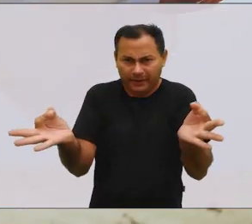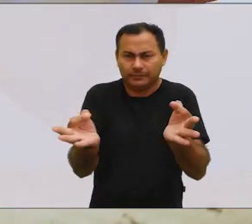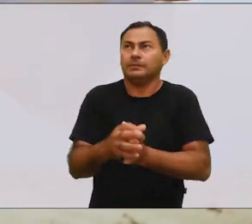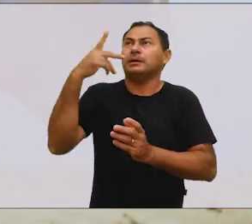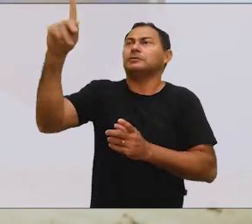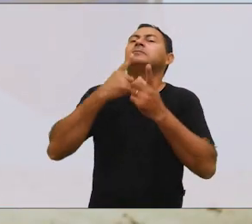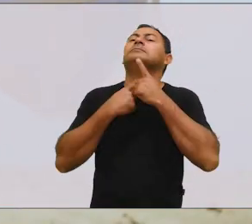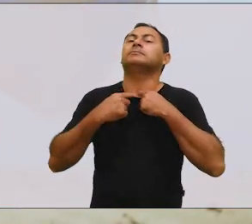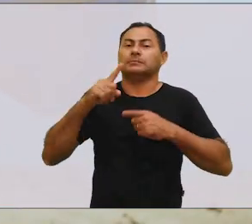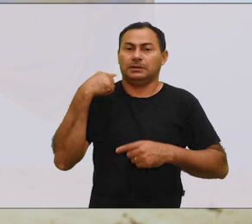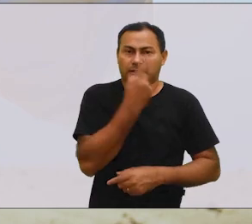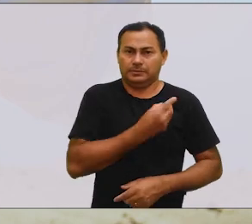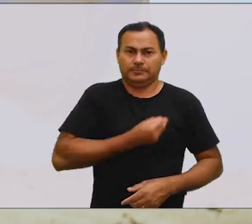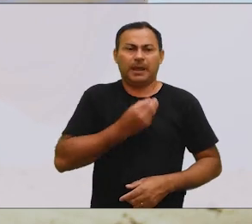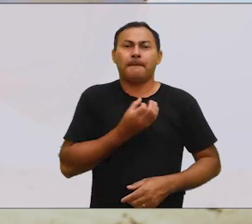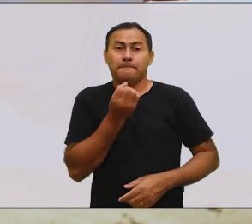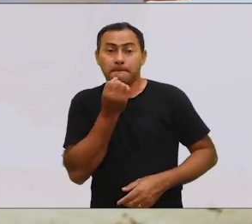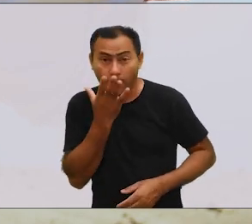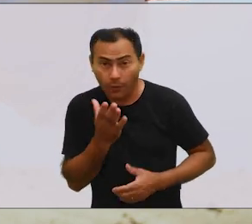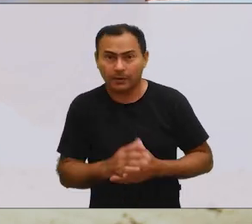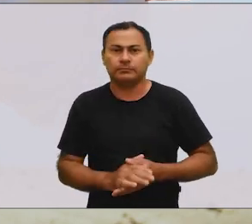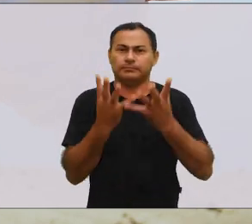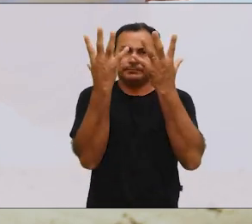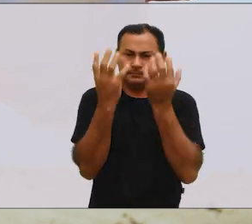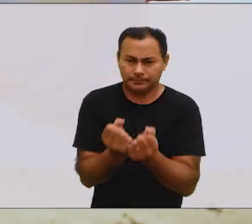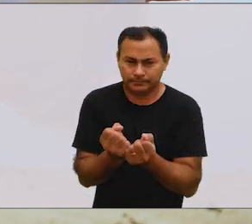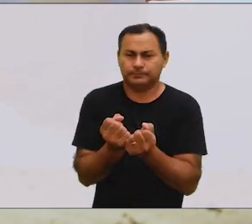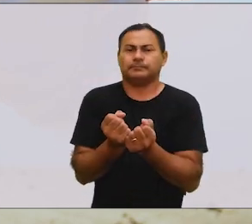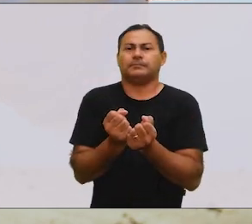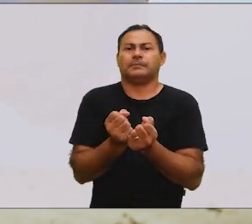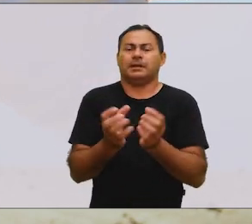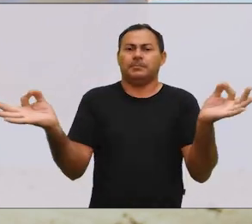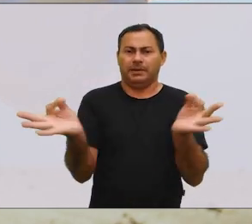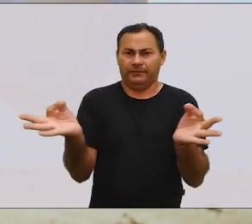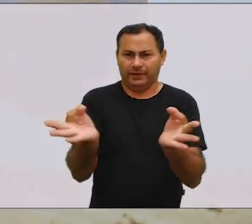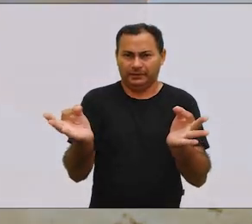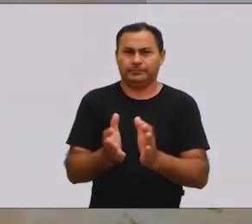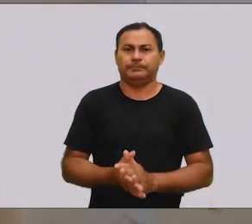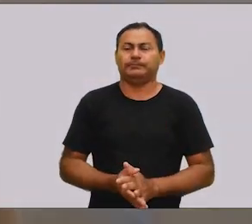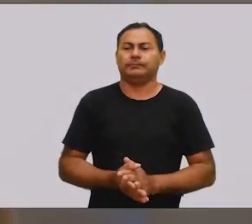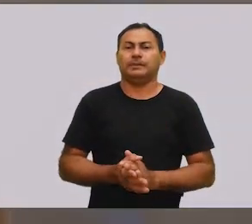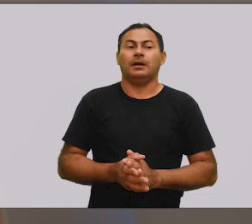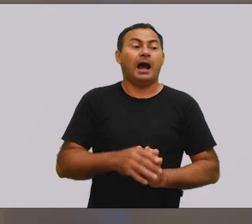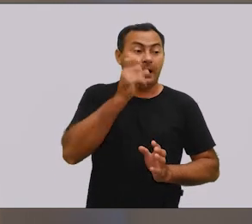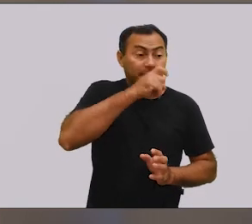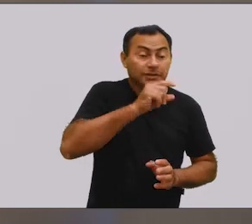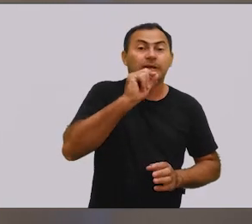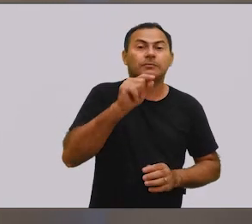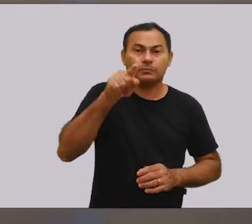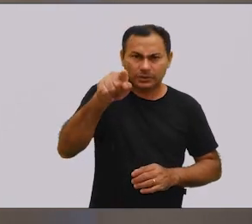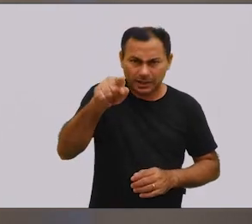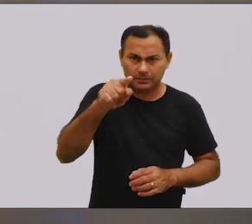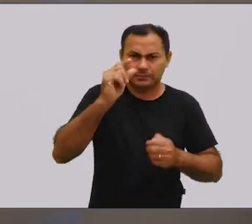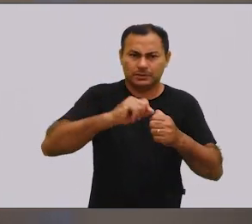que sua vontade para a nossa vida é boa, aceitável e perfeita. A grande mentira é